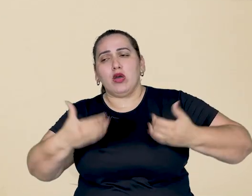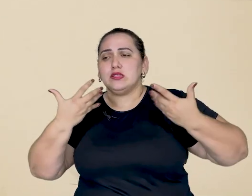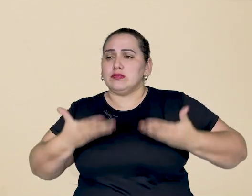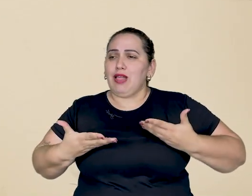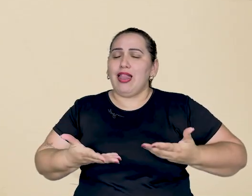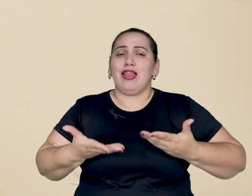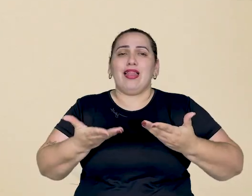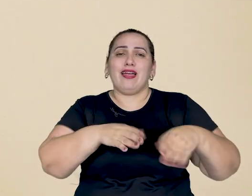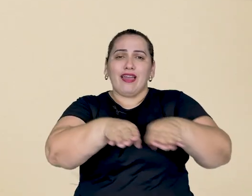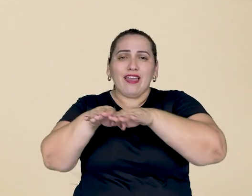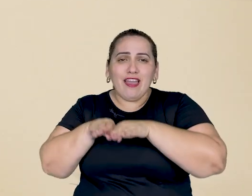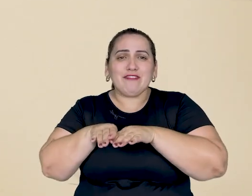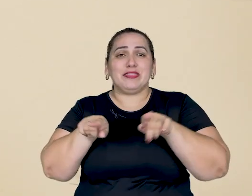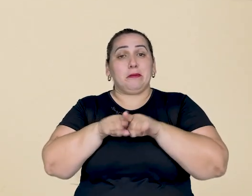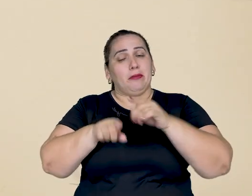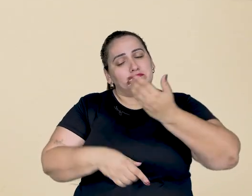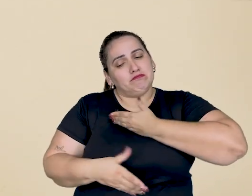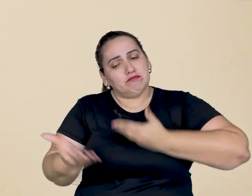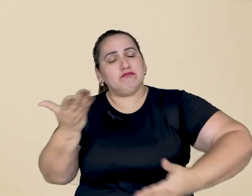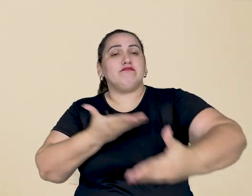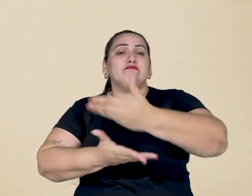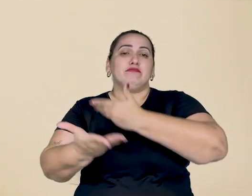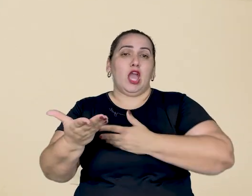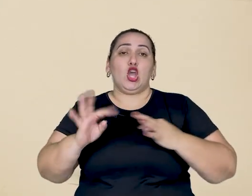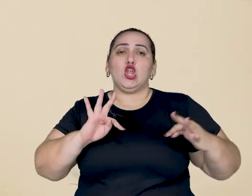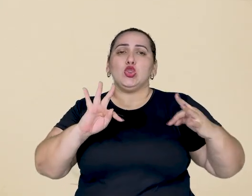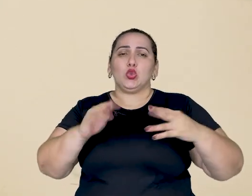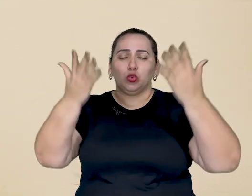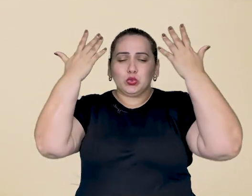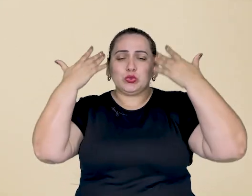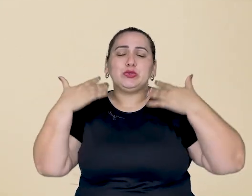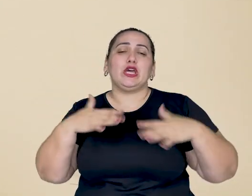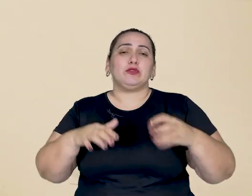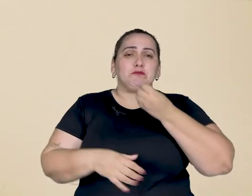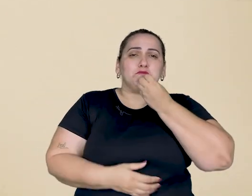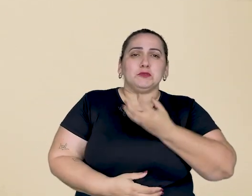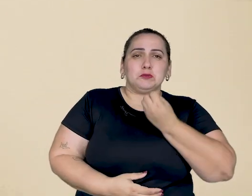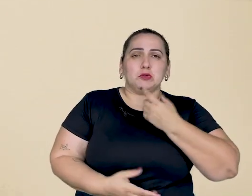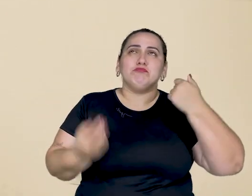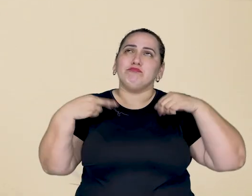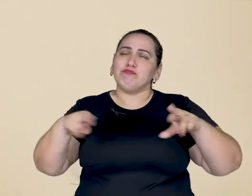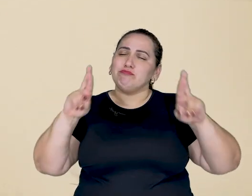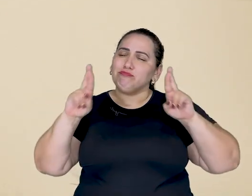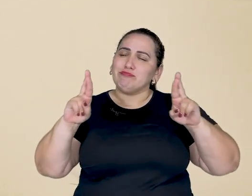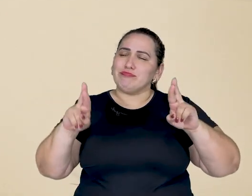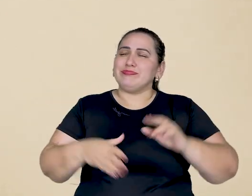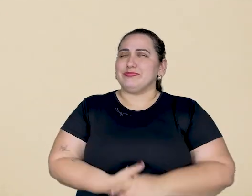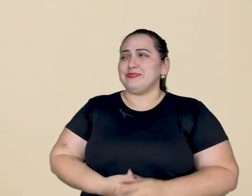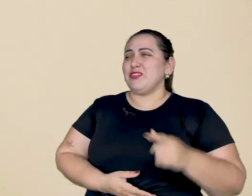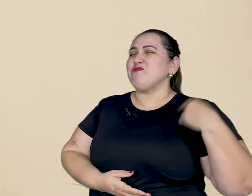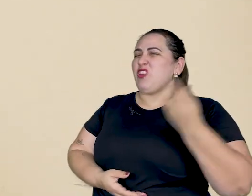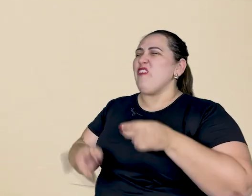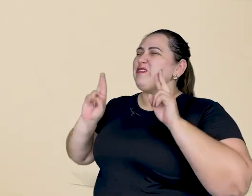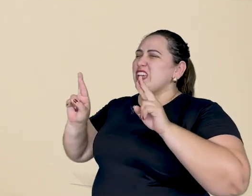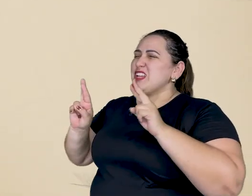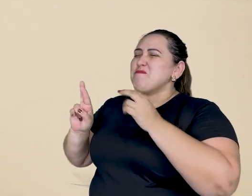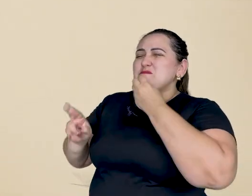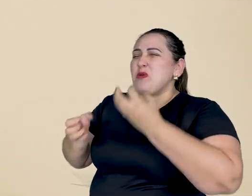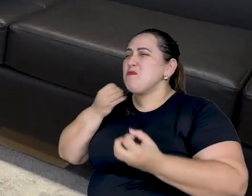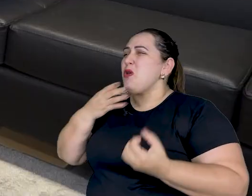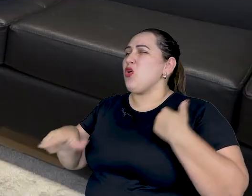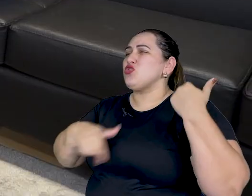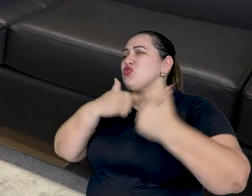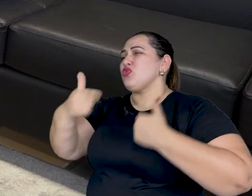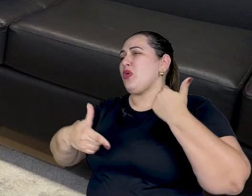nesses 2 anos aí de forma harmônica, de forma pacífica e que tudo flua naturalmente. É isso que eu